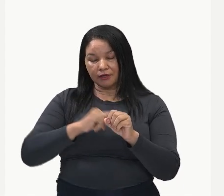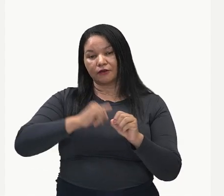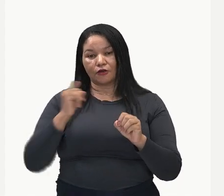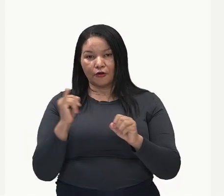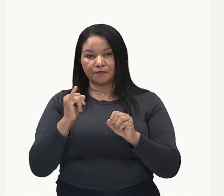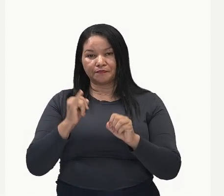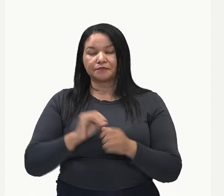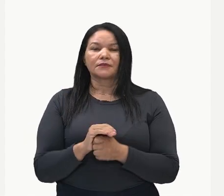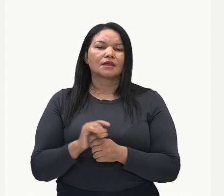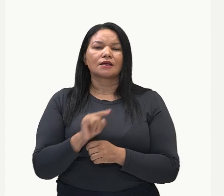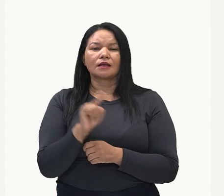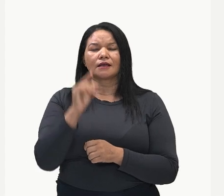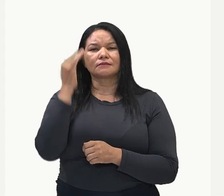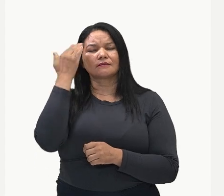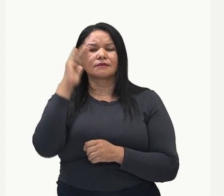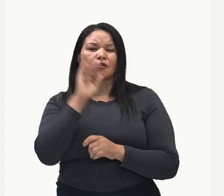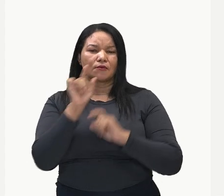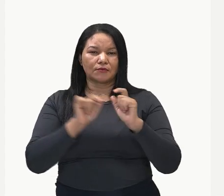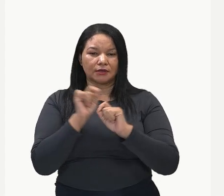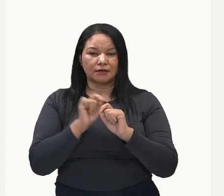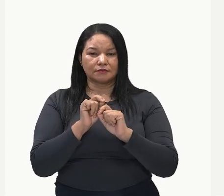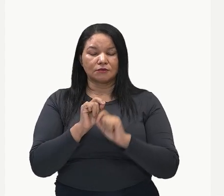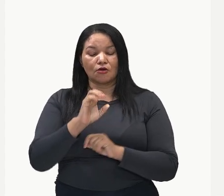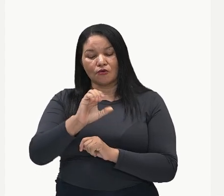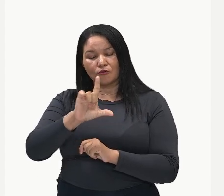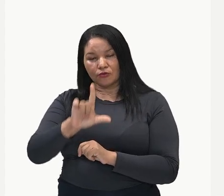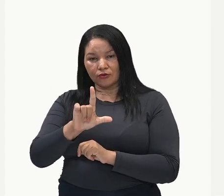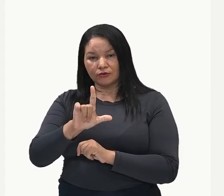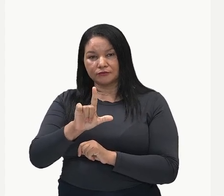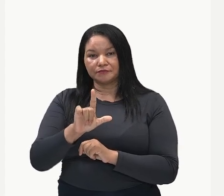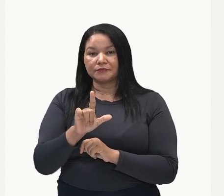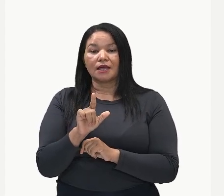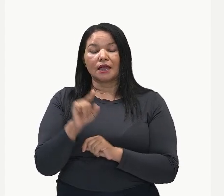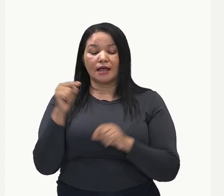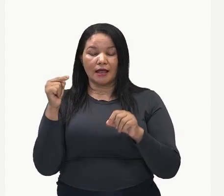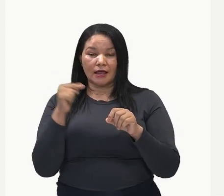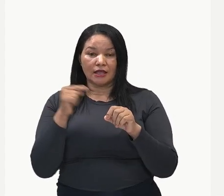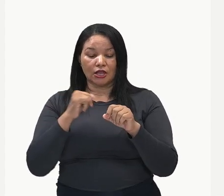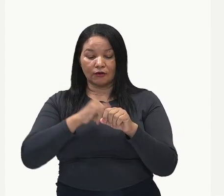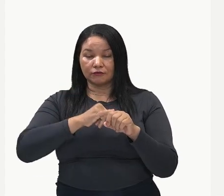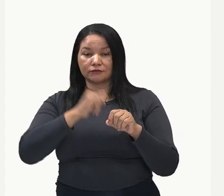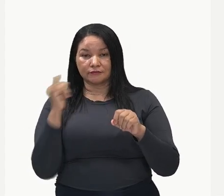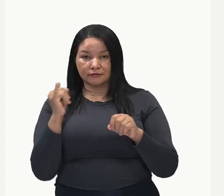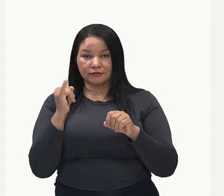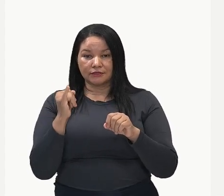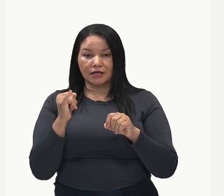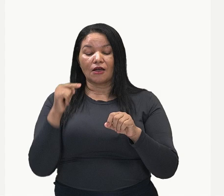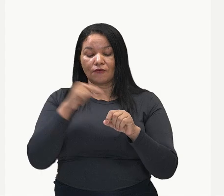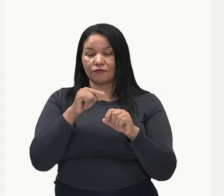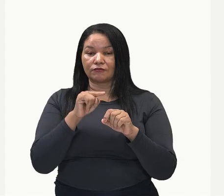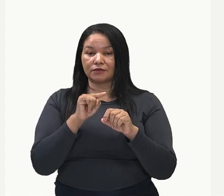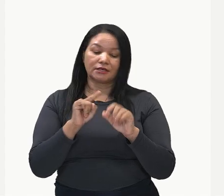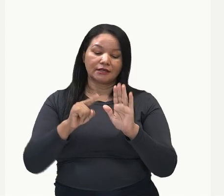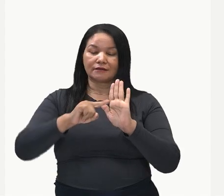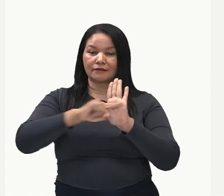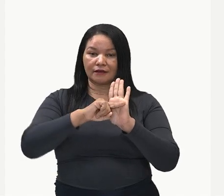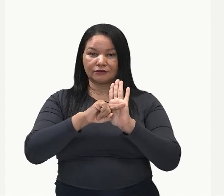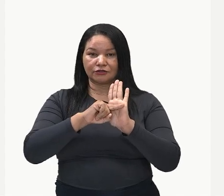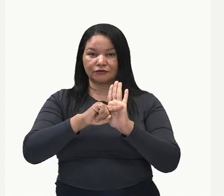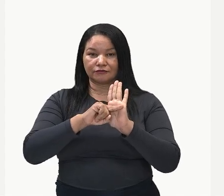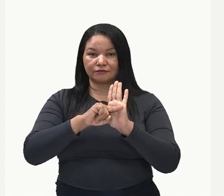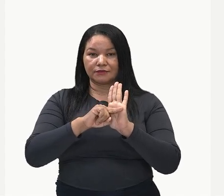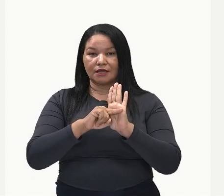quer dizer que o cloro resultante aqui, ele recebeu o elétron, então ele ficou carregado negativamente,